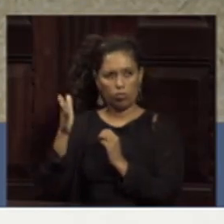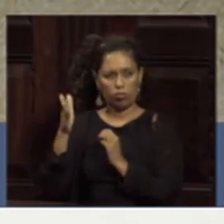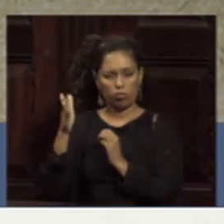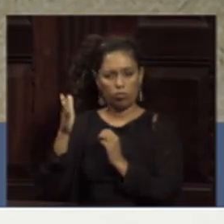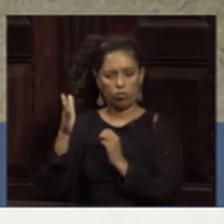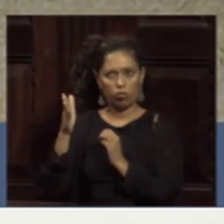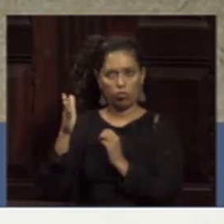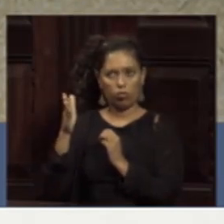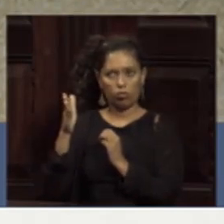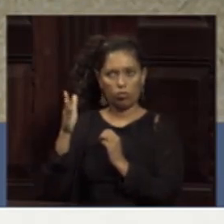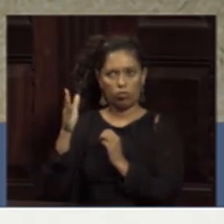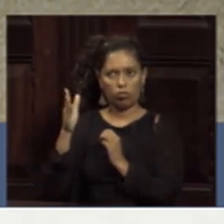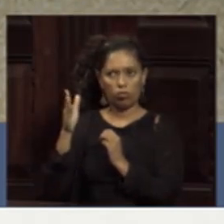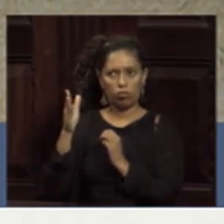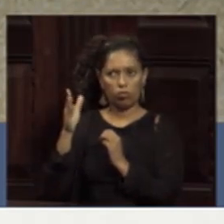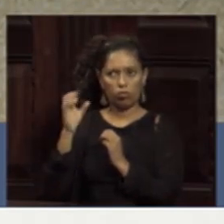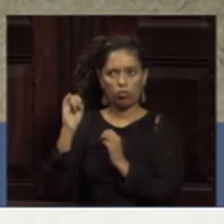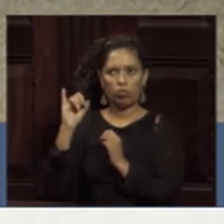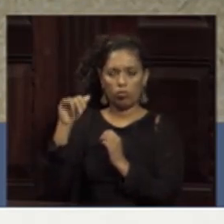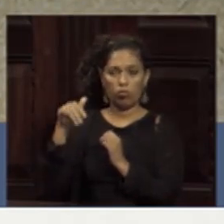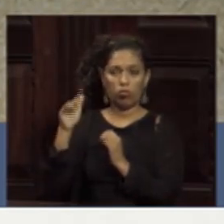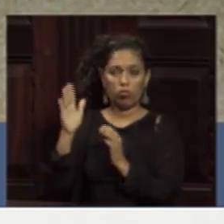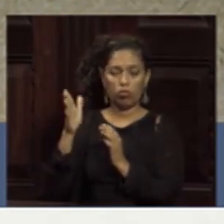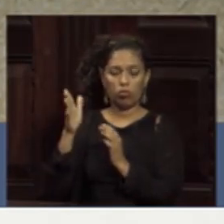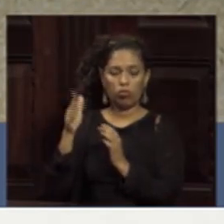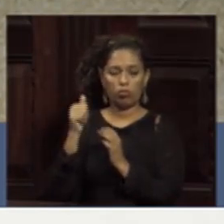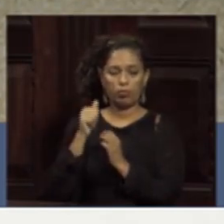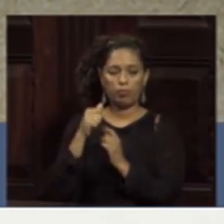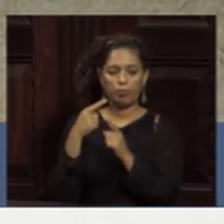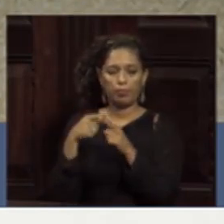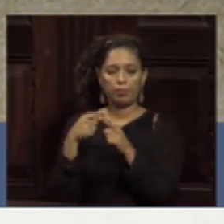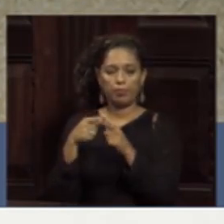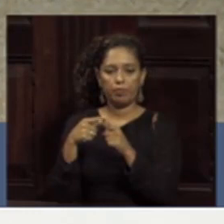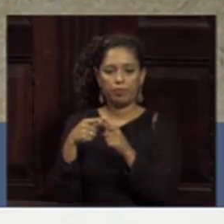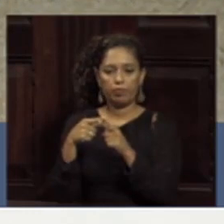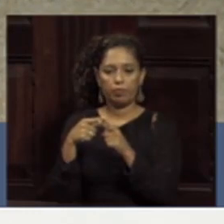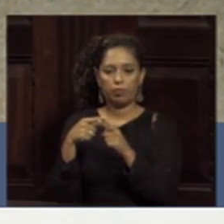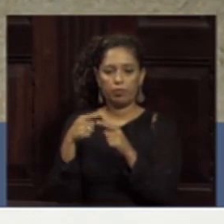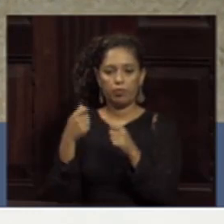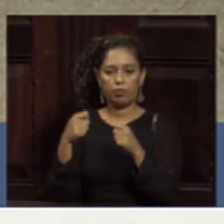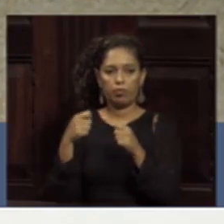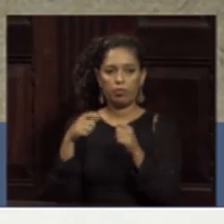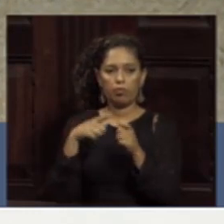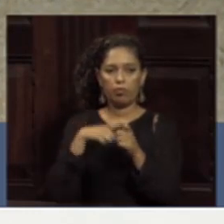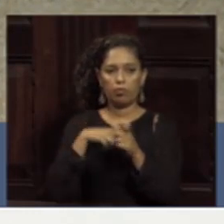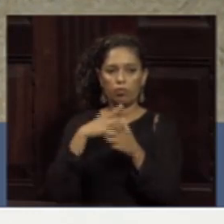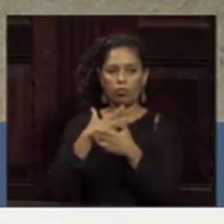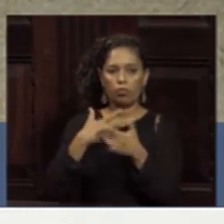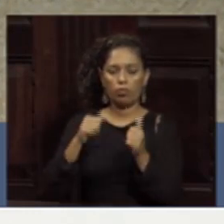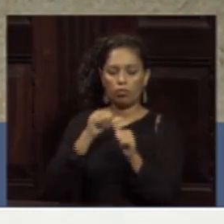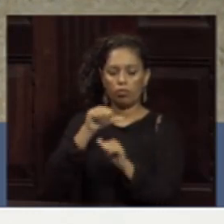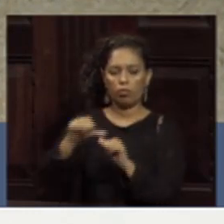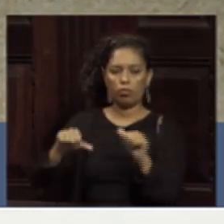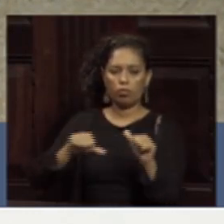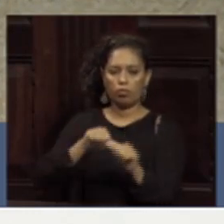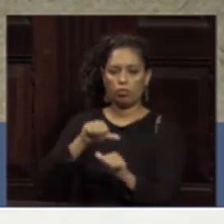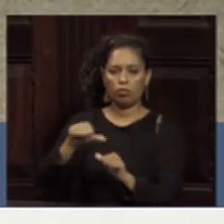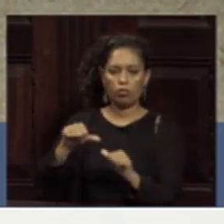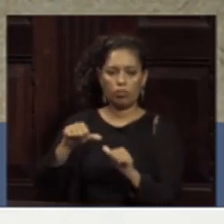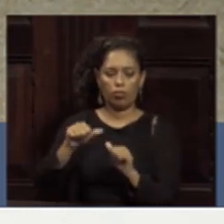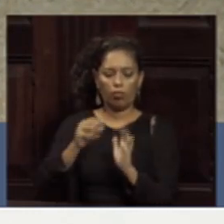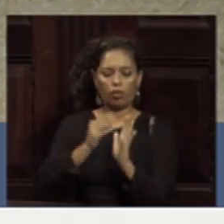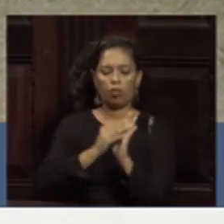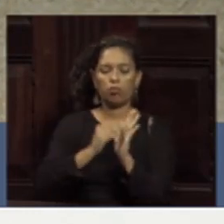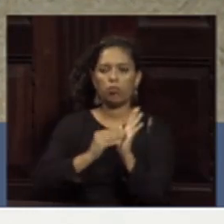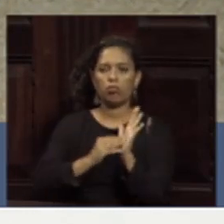Sim, foi o segundo item da pauta. Porque haveria uma correção para fazer na comissão de